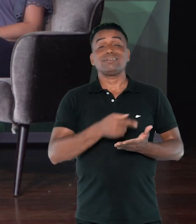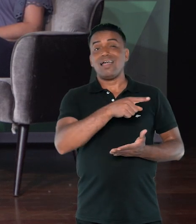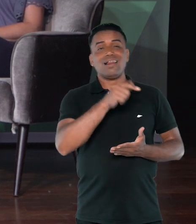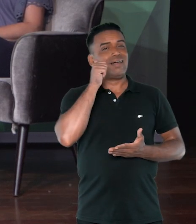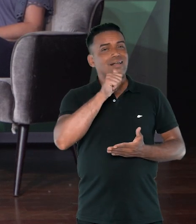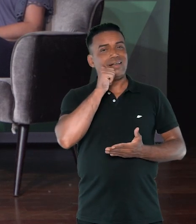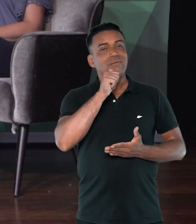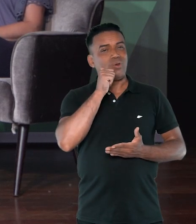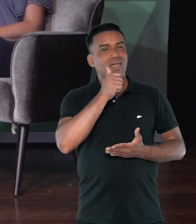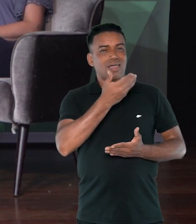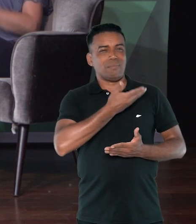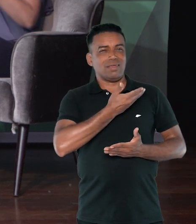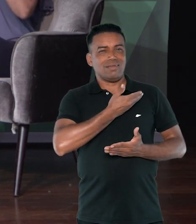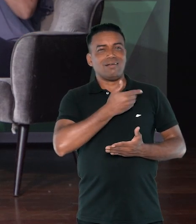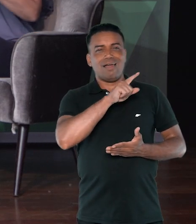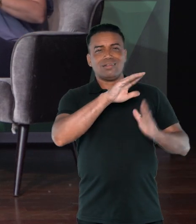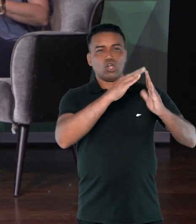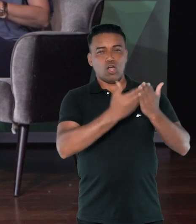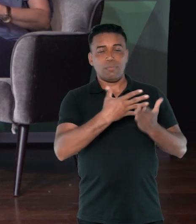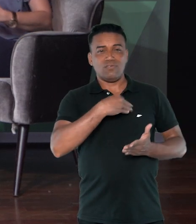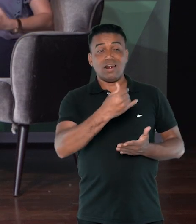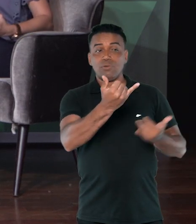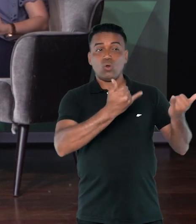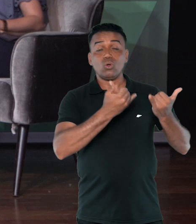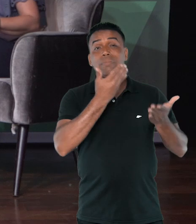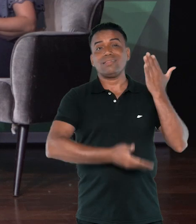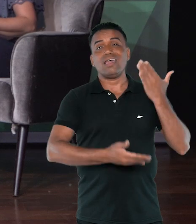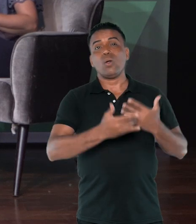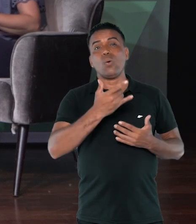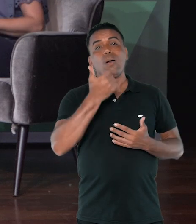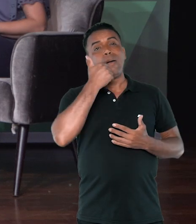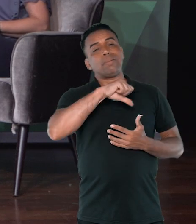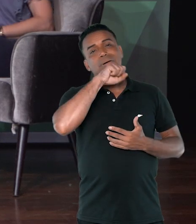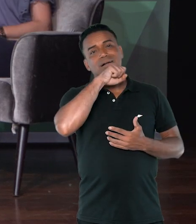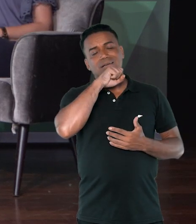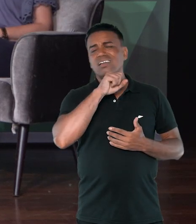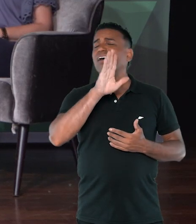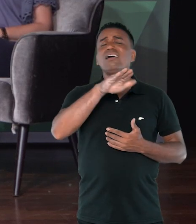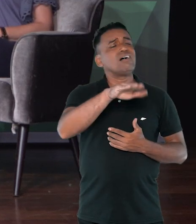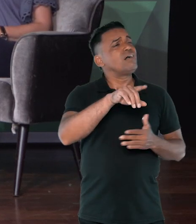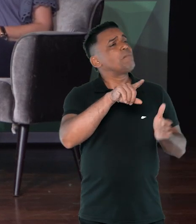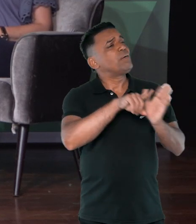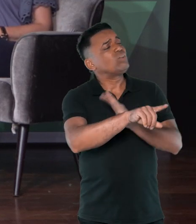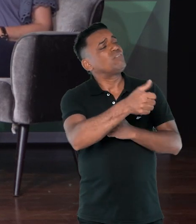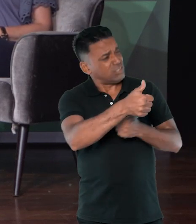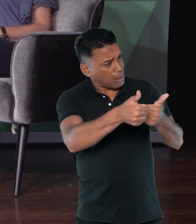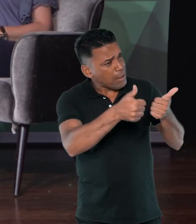é que você está? E aí ela foi me contando as coisas e eu falei, nossa, posso escrever? Estou escrevendo um livro, posso? E foi muito bonito o meu encontro